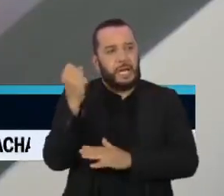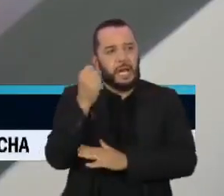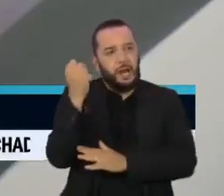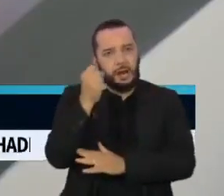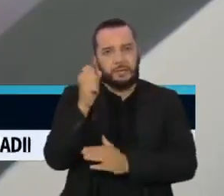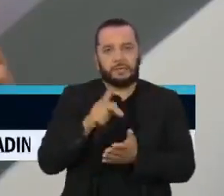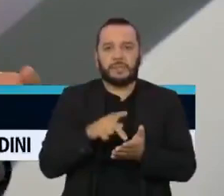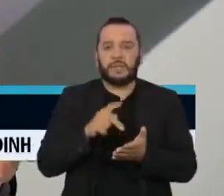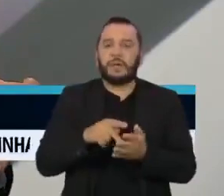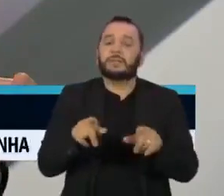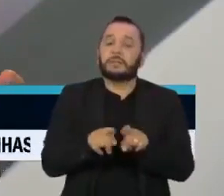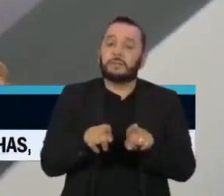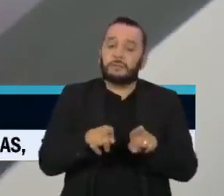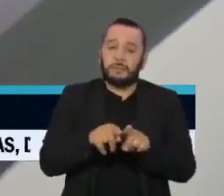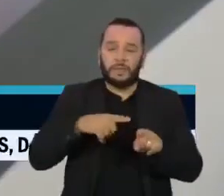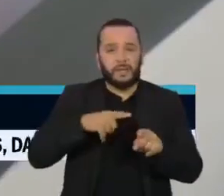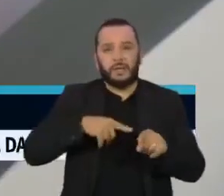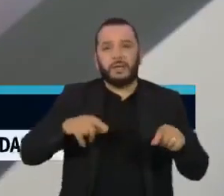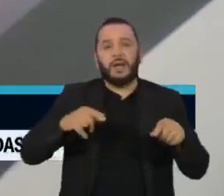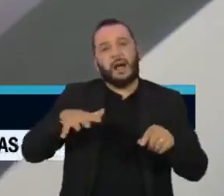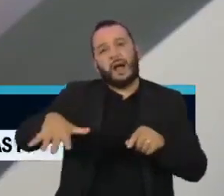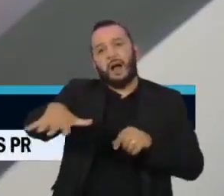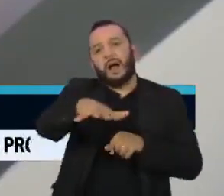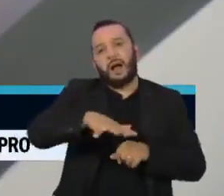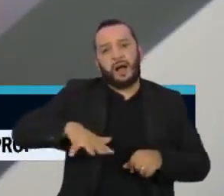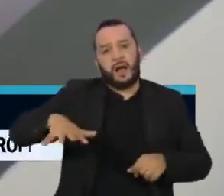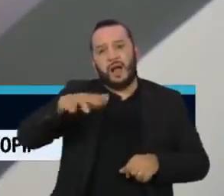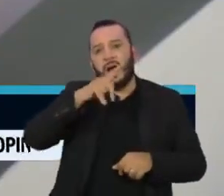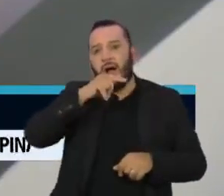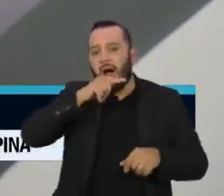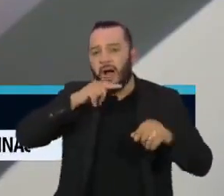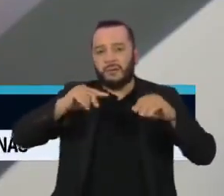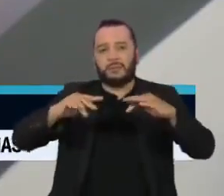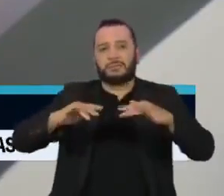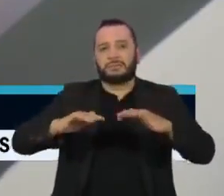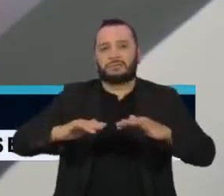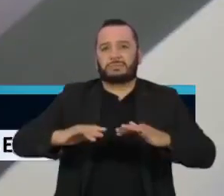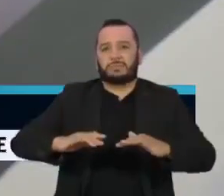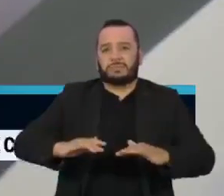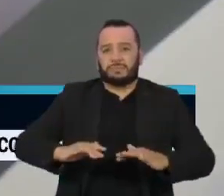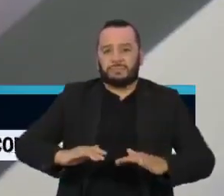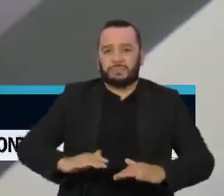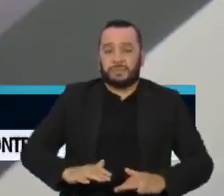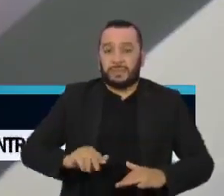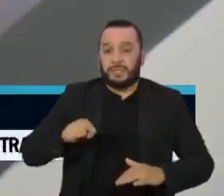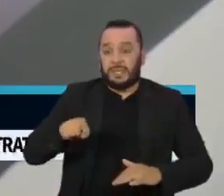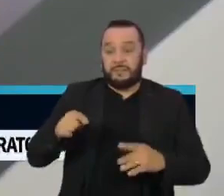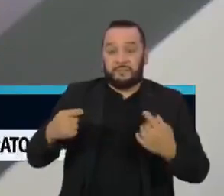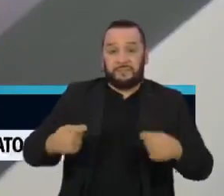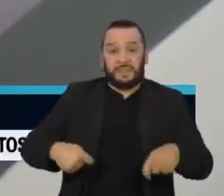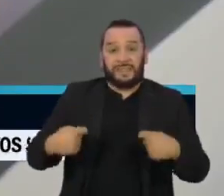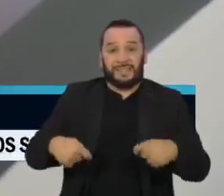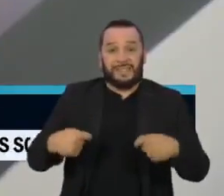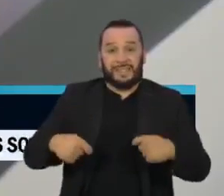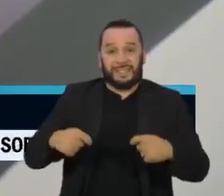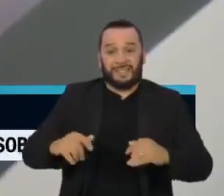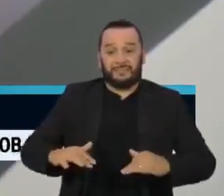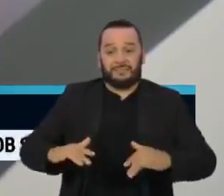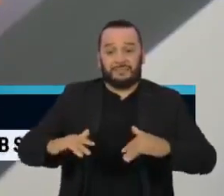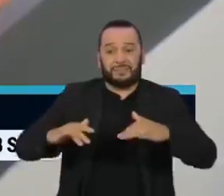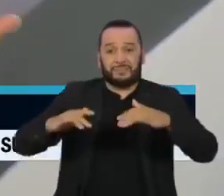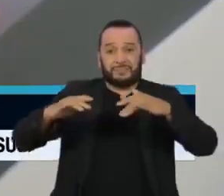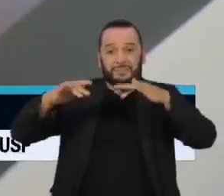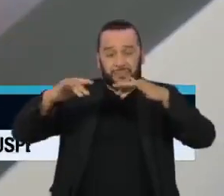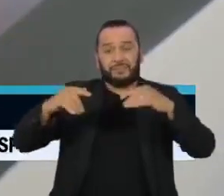o fato dos reservatórios estarem baixos. E quando a gente compara com a demanda, a carga demandada, é uma situação, em termos